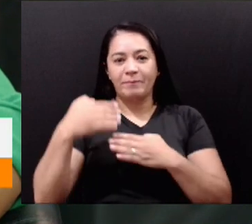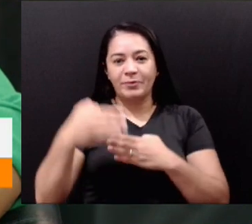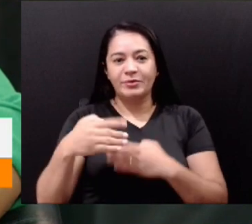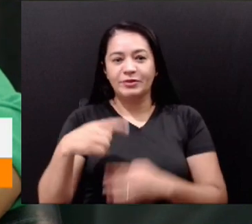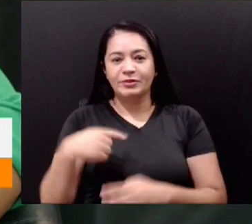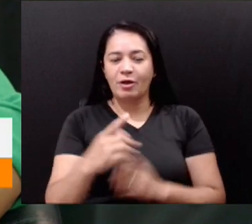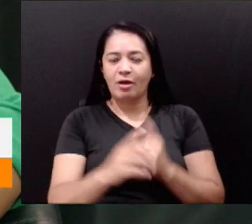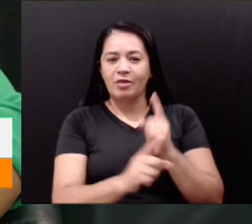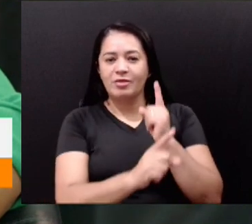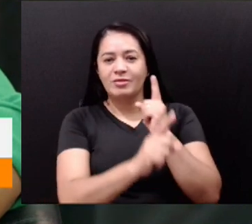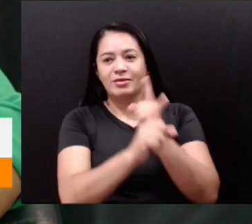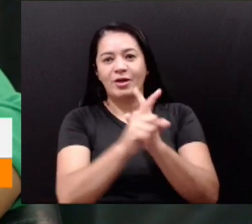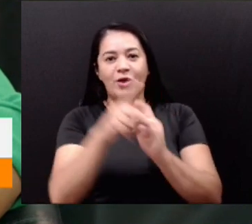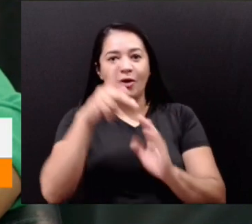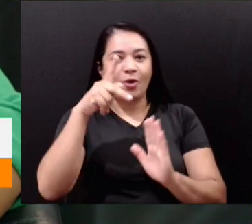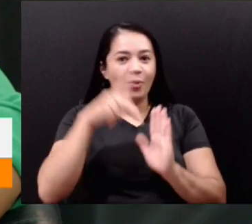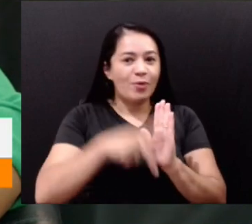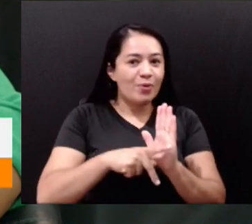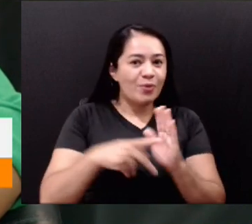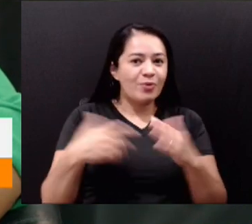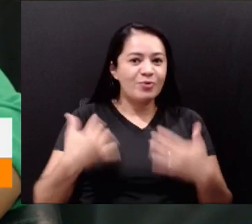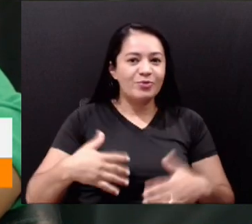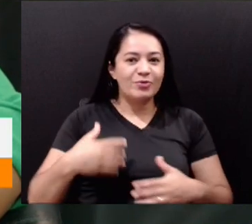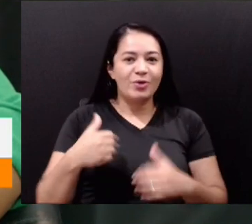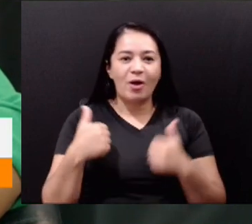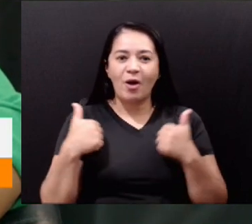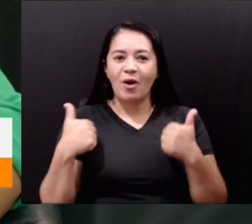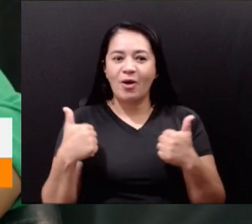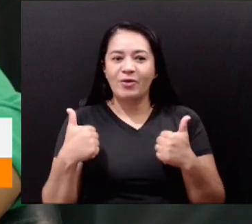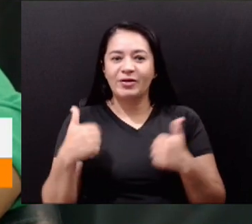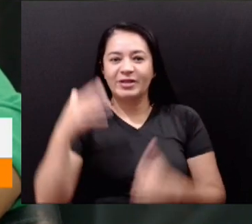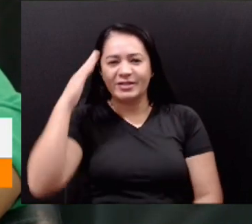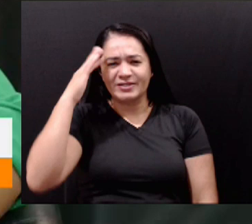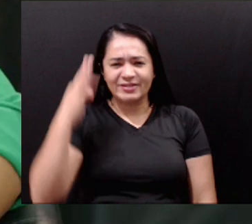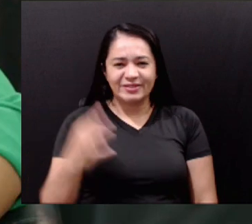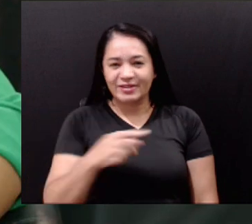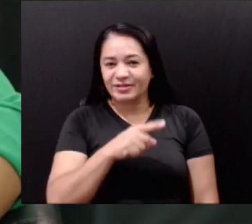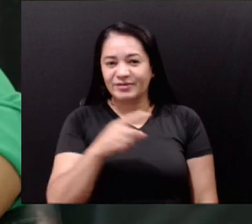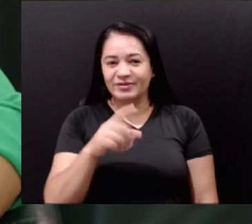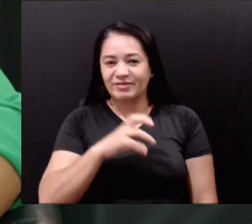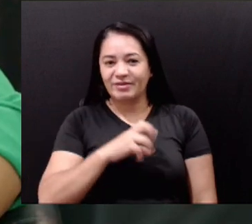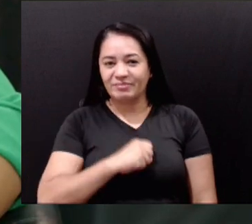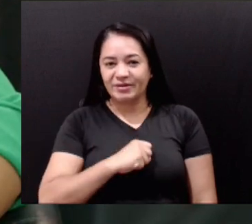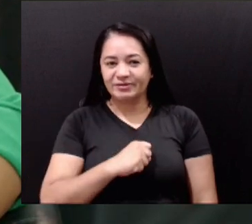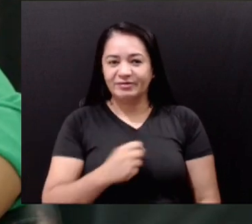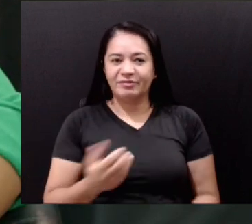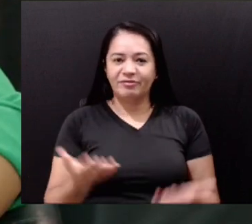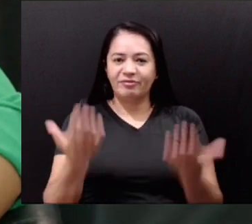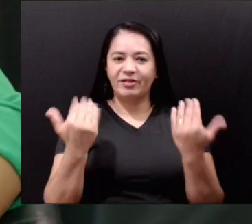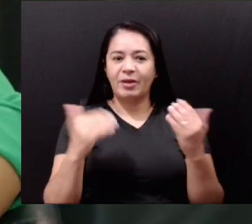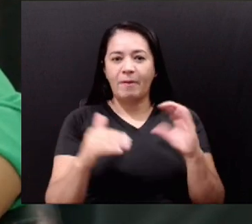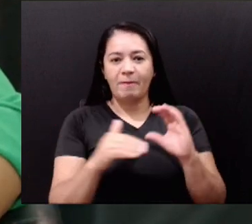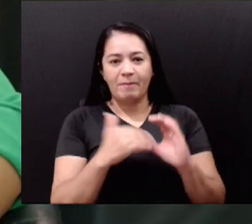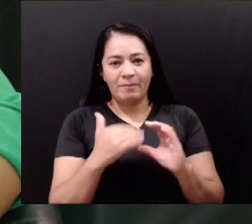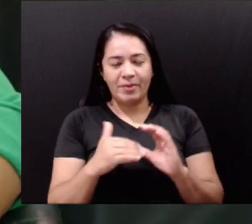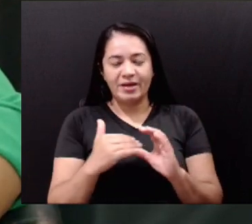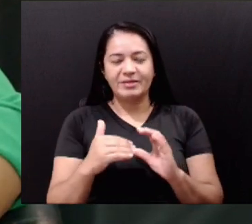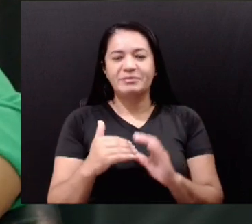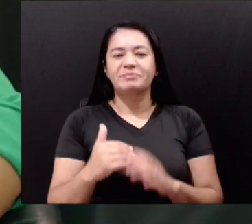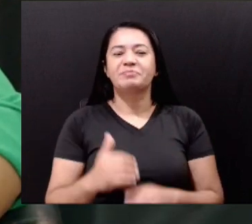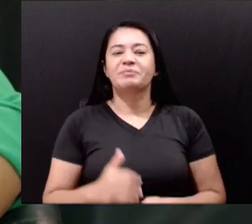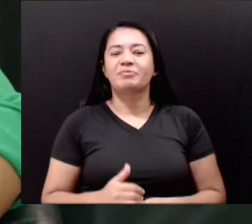projeto revolucionário. Tenho certeza que você vai adorar, tá? Então pode mandar para a gente já a sua mensagem através do